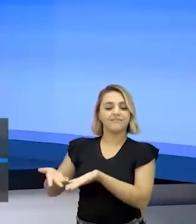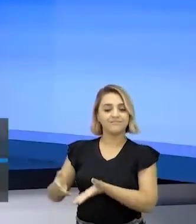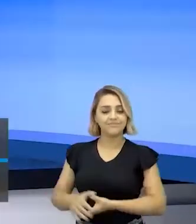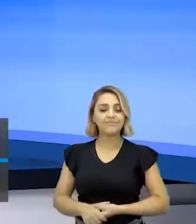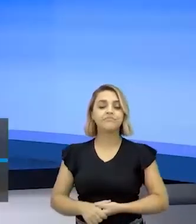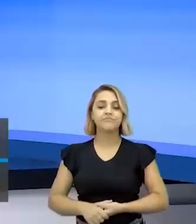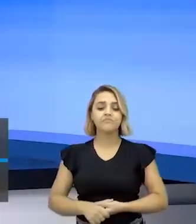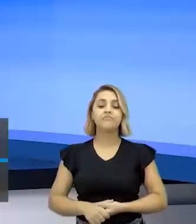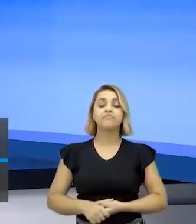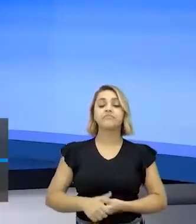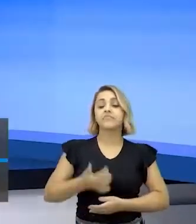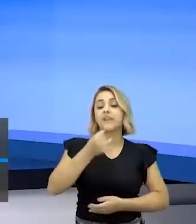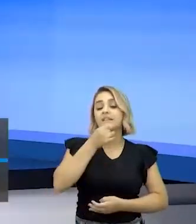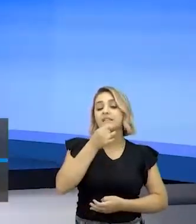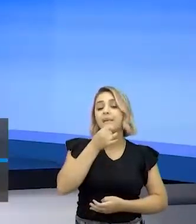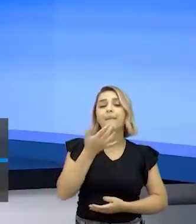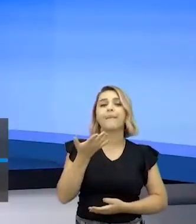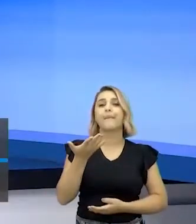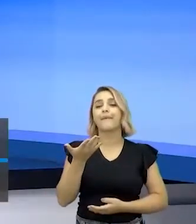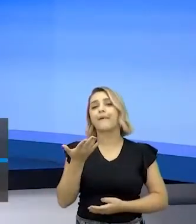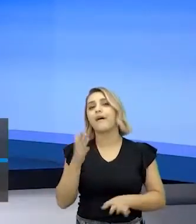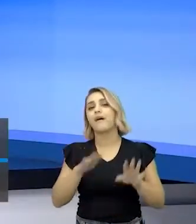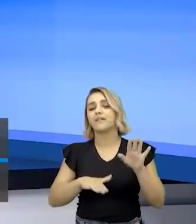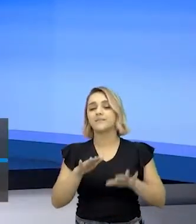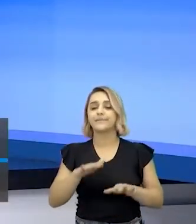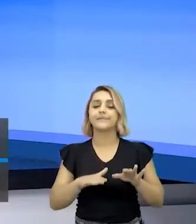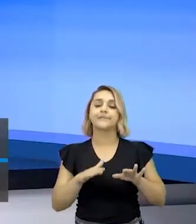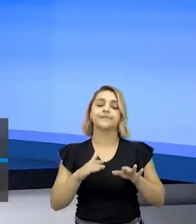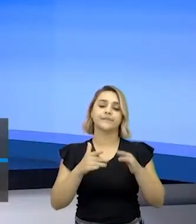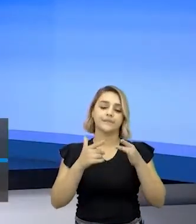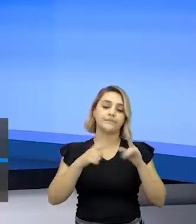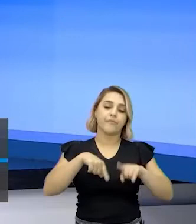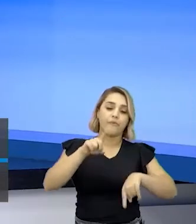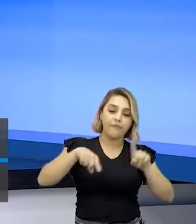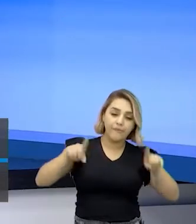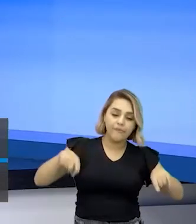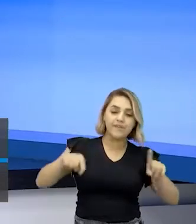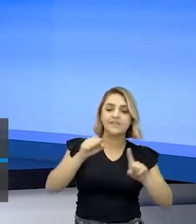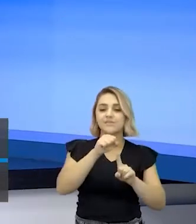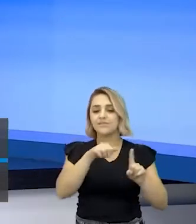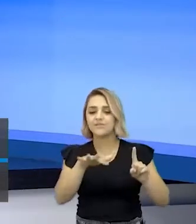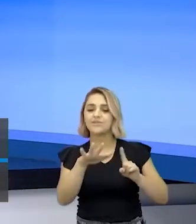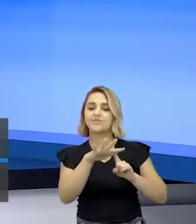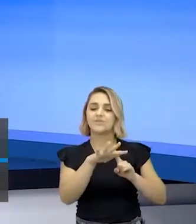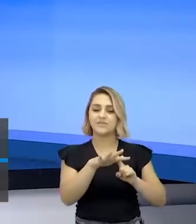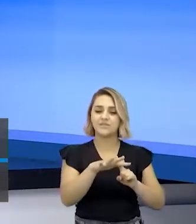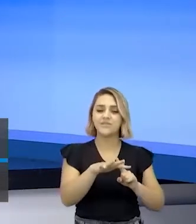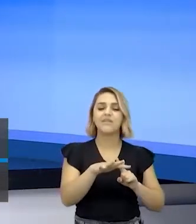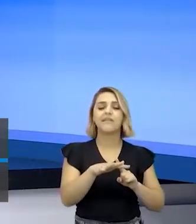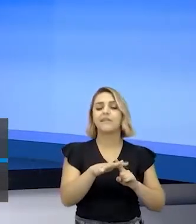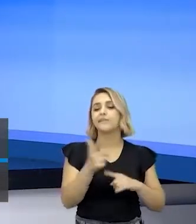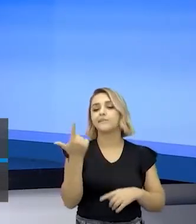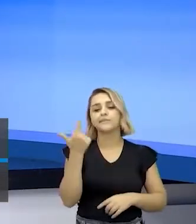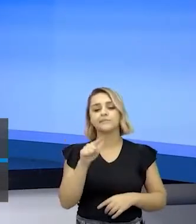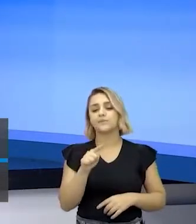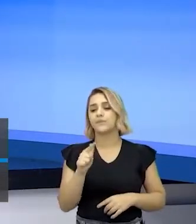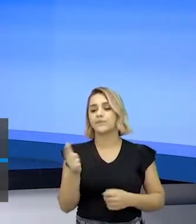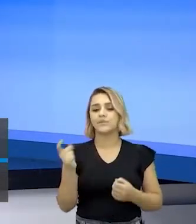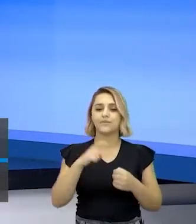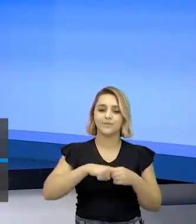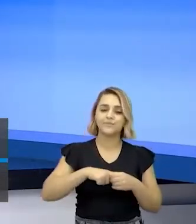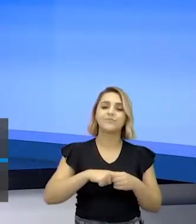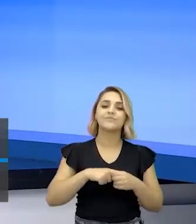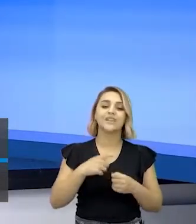vezes, a gente coloca a variação social, ou a variedade, aí não retorna, né? Então,